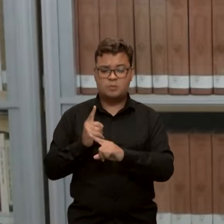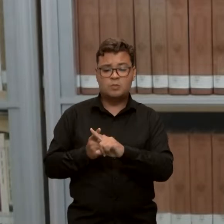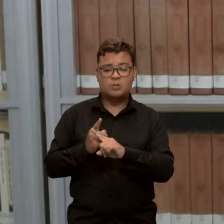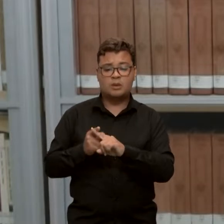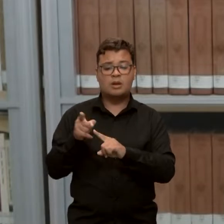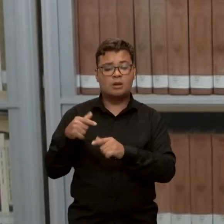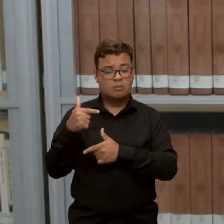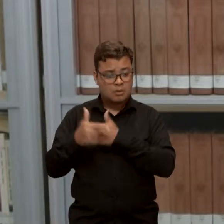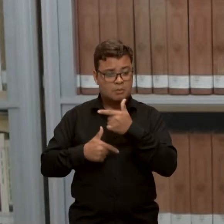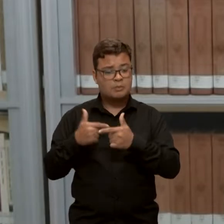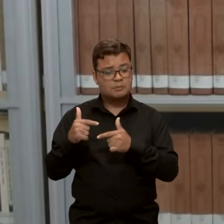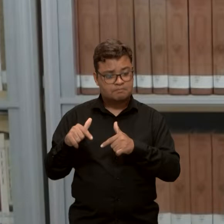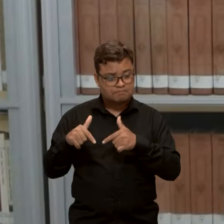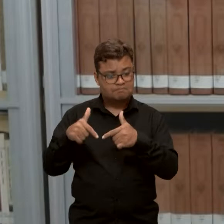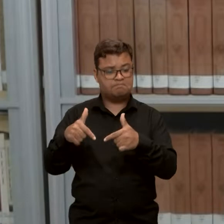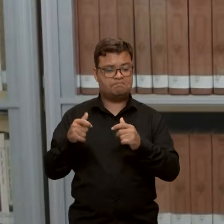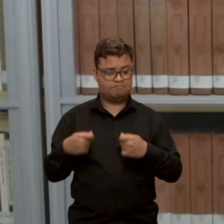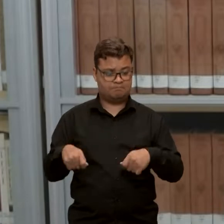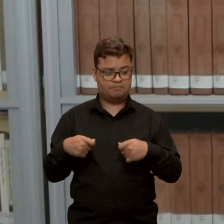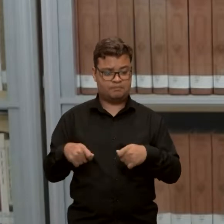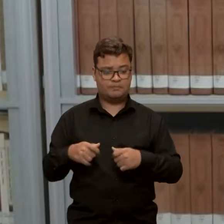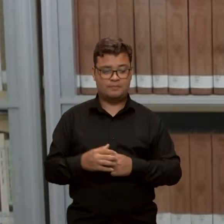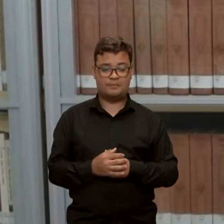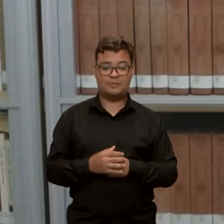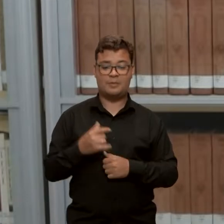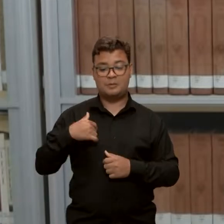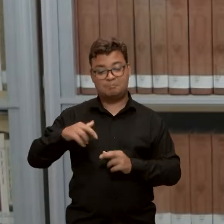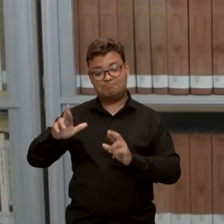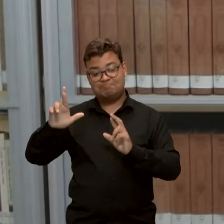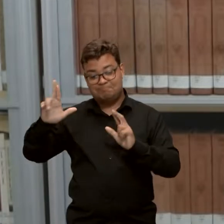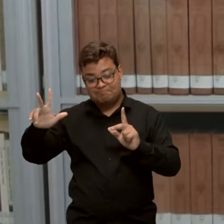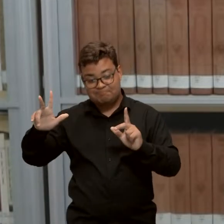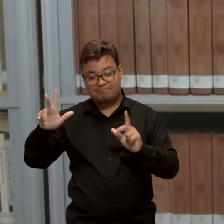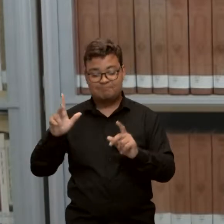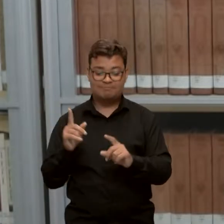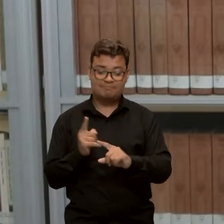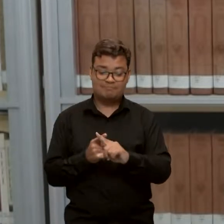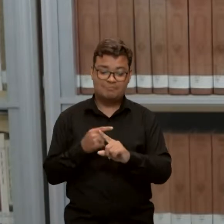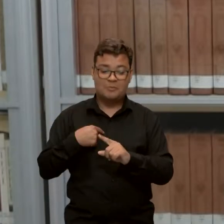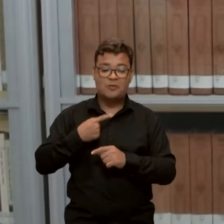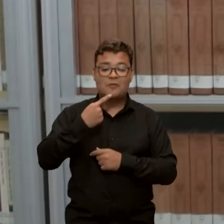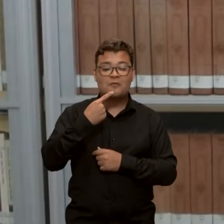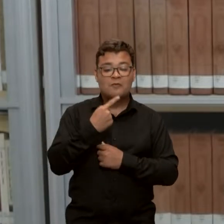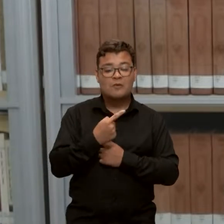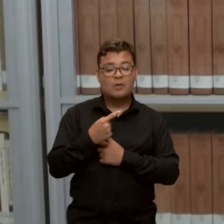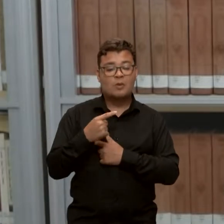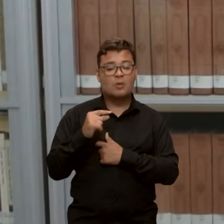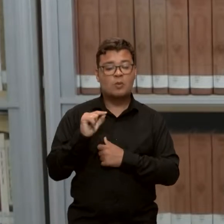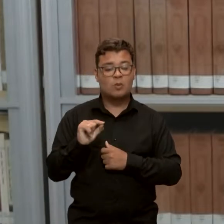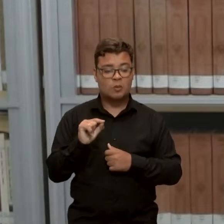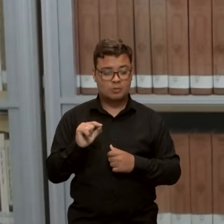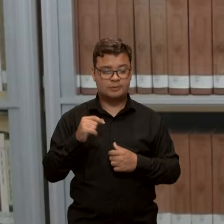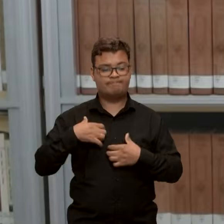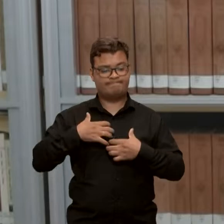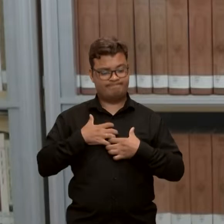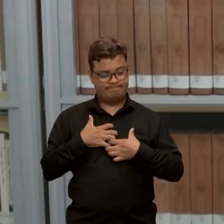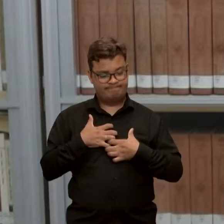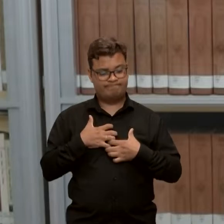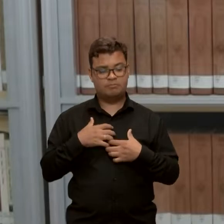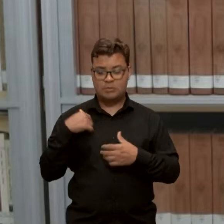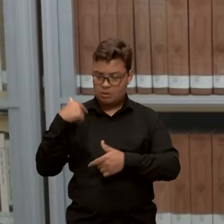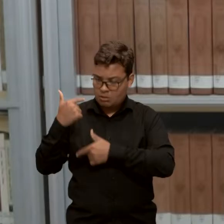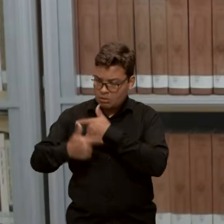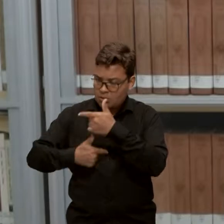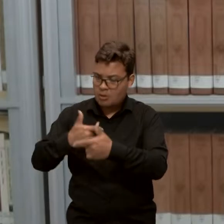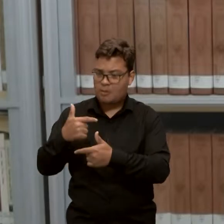seu trabalho. E eu, ao contrário dele, nesse caso particular, eu diria que eu senti um reconhecimento pelo meu